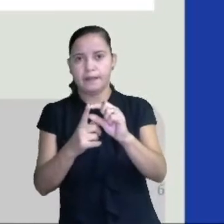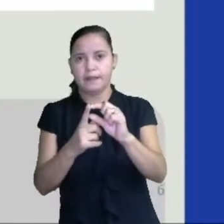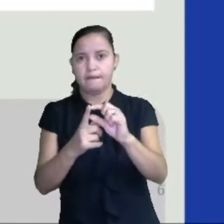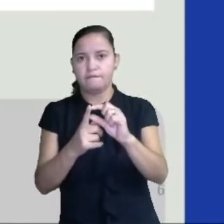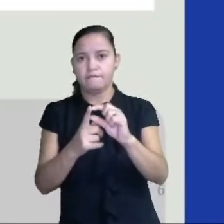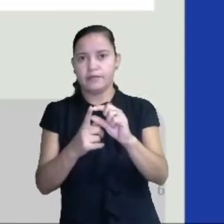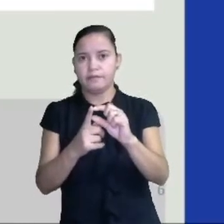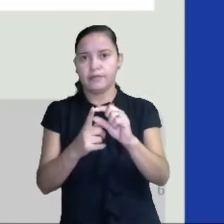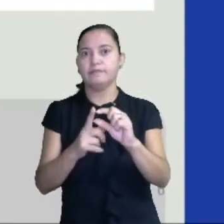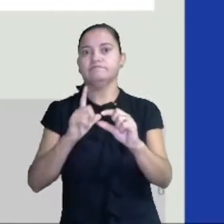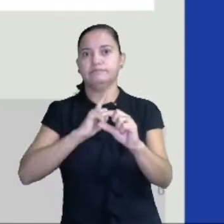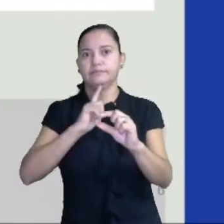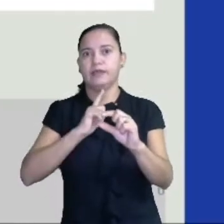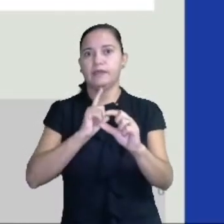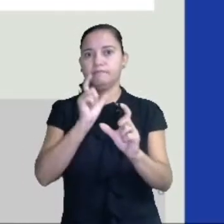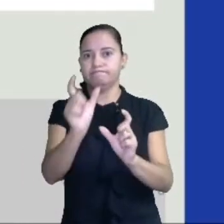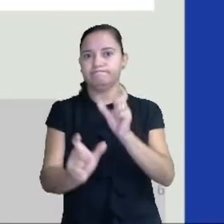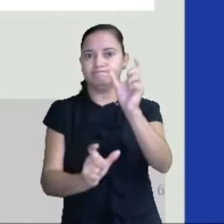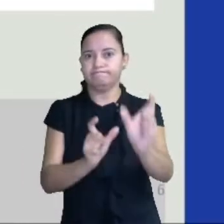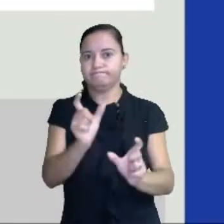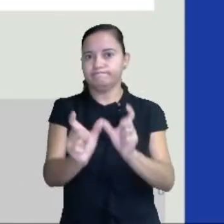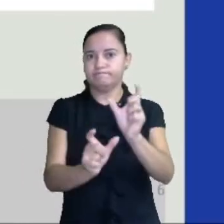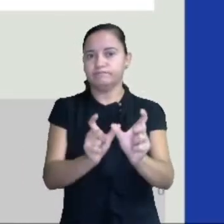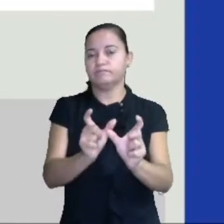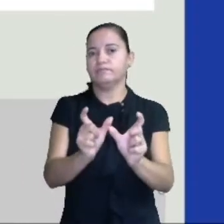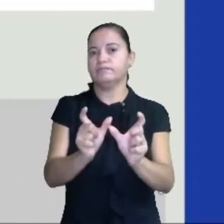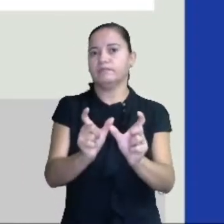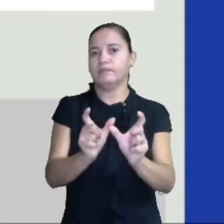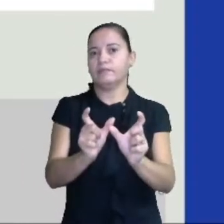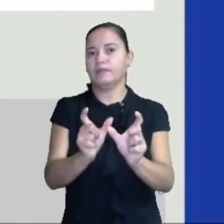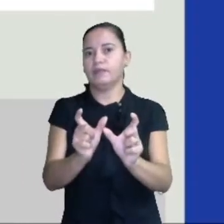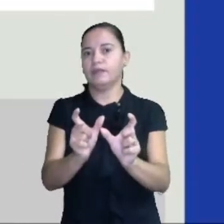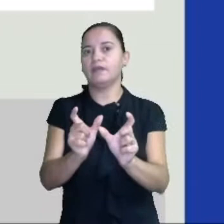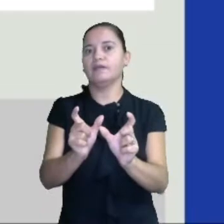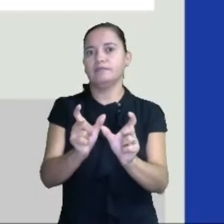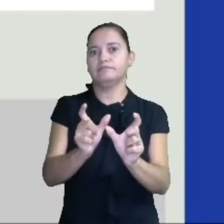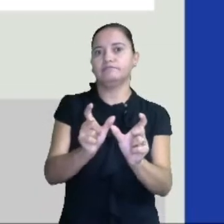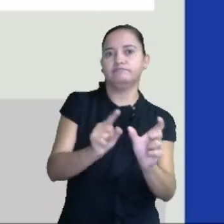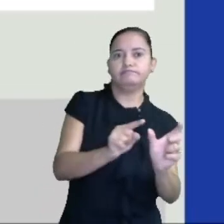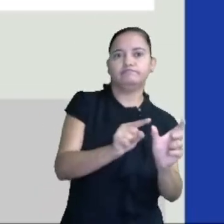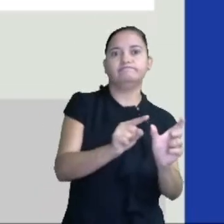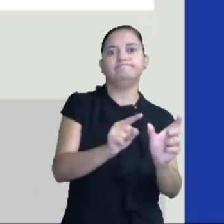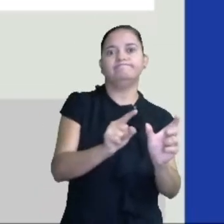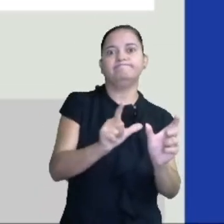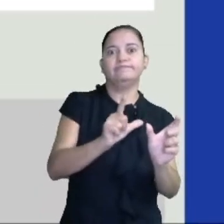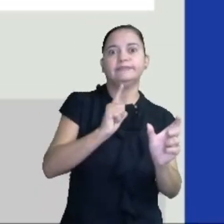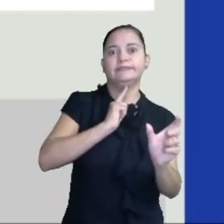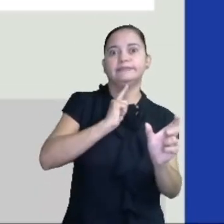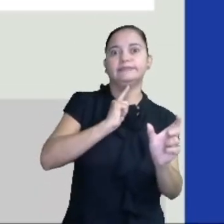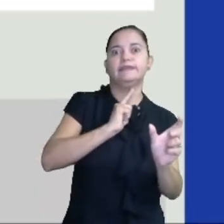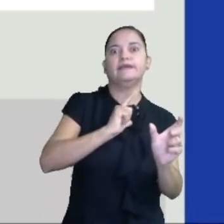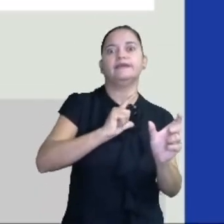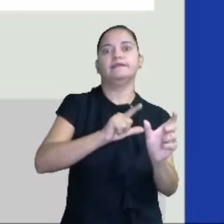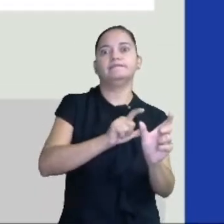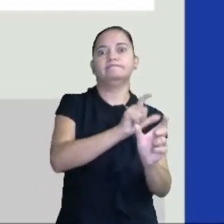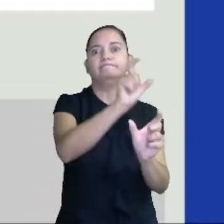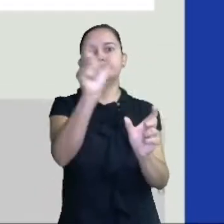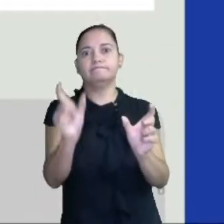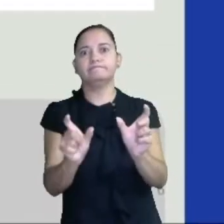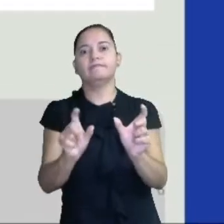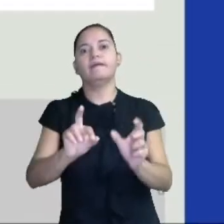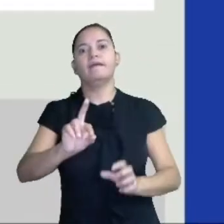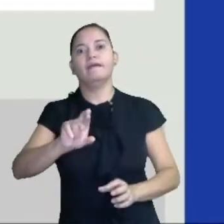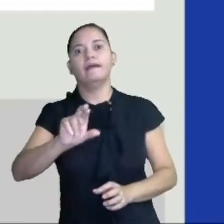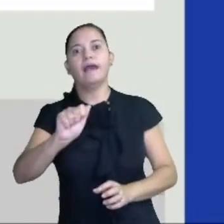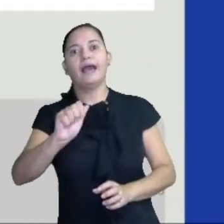um morfema que antecede o radical. Assim, eles modificam o